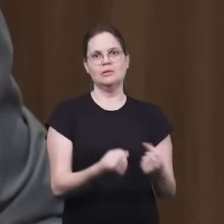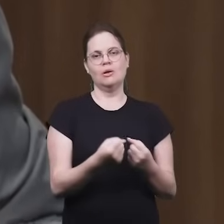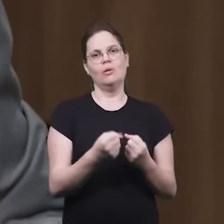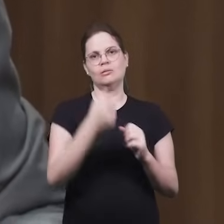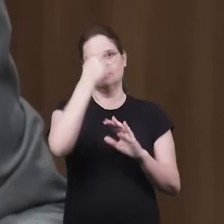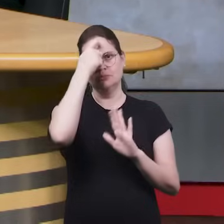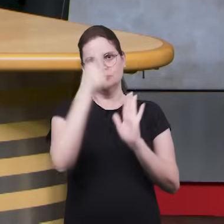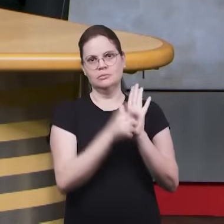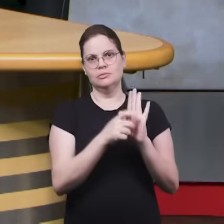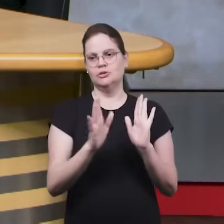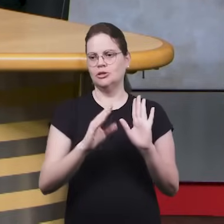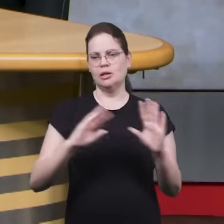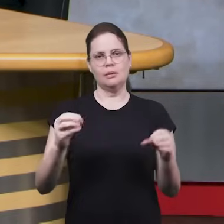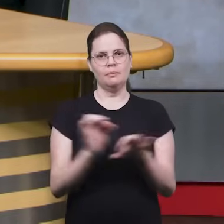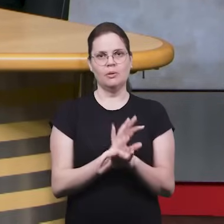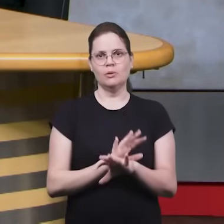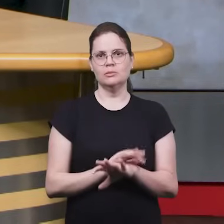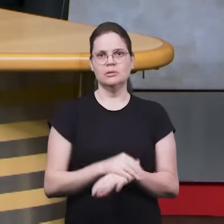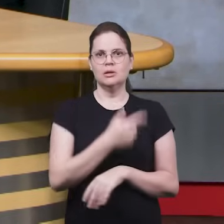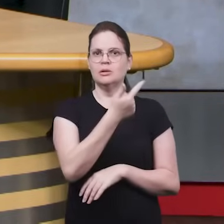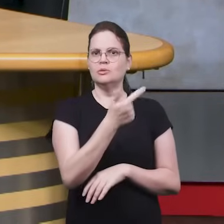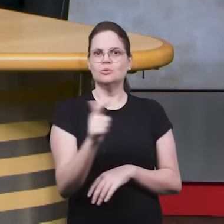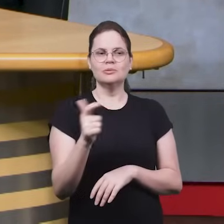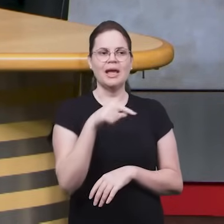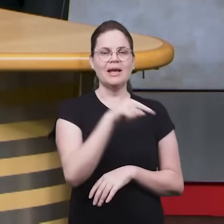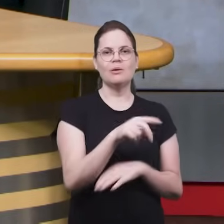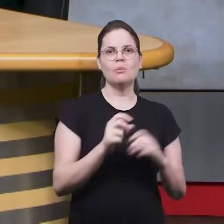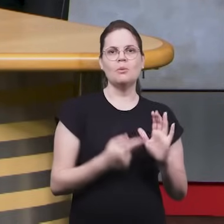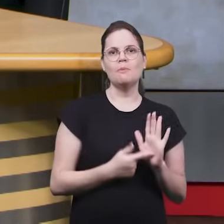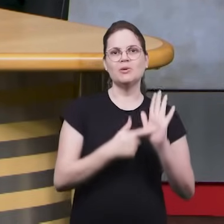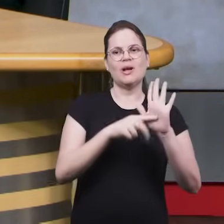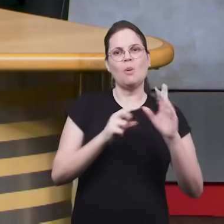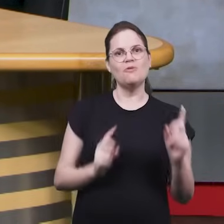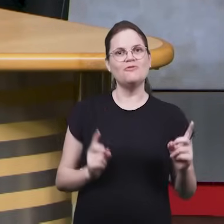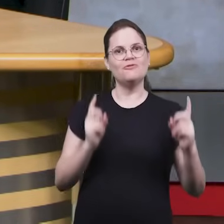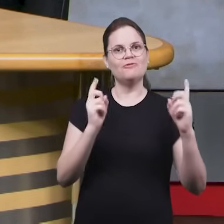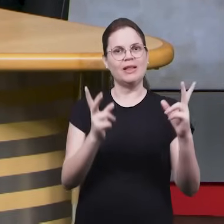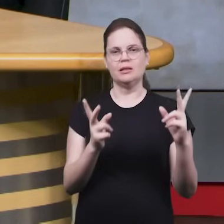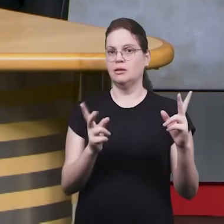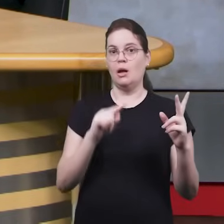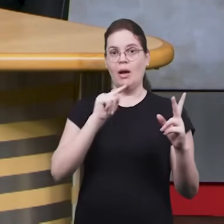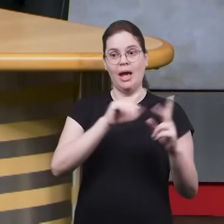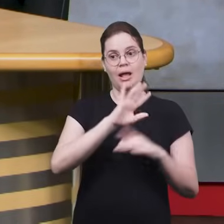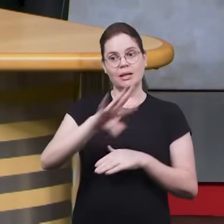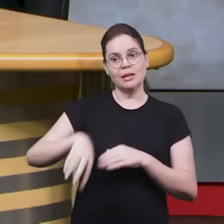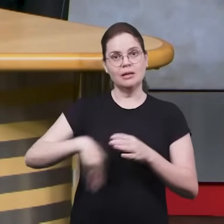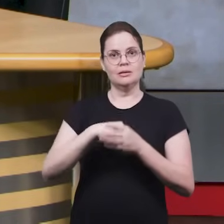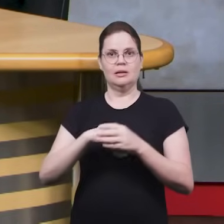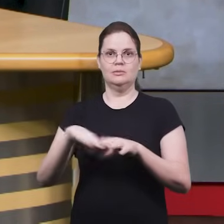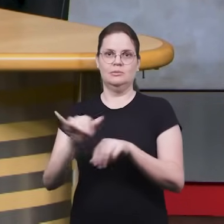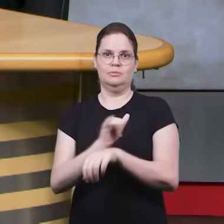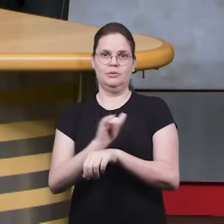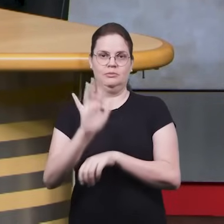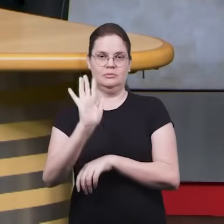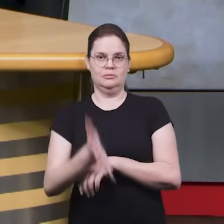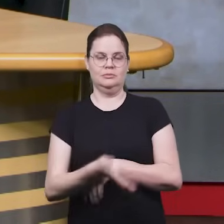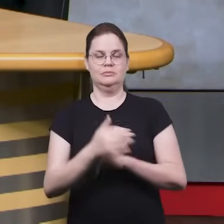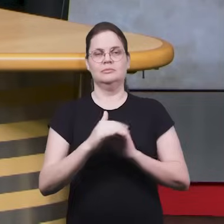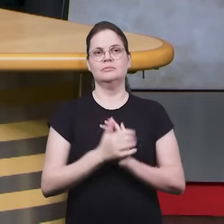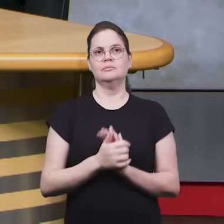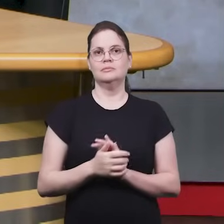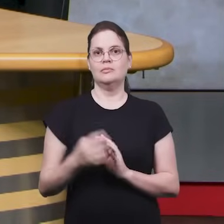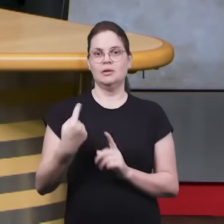sendo aplicadas em já tudo, estão sendo né? aplicadas. Você não tem ela mais como fim. Você já tem ela como meio. Quando você chega para um